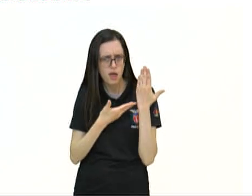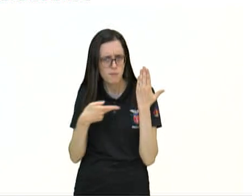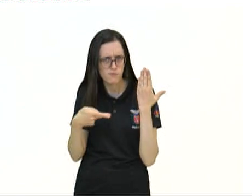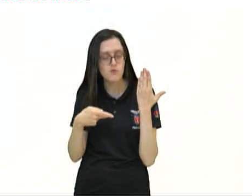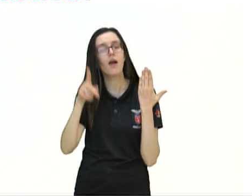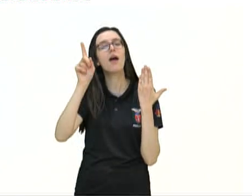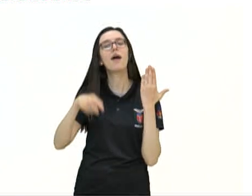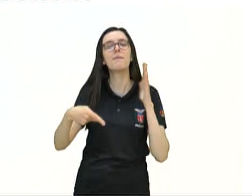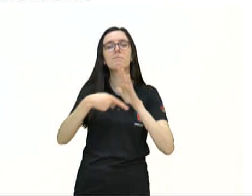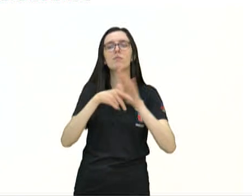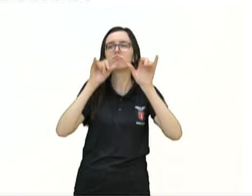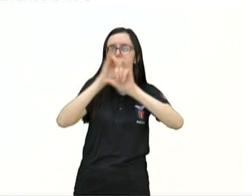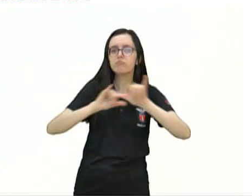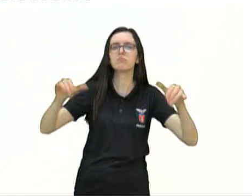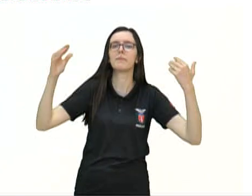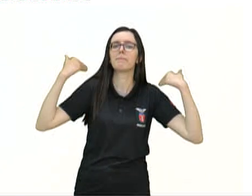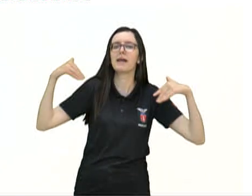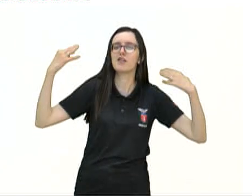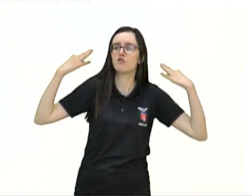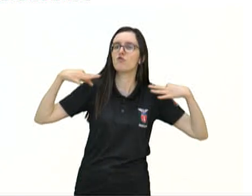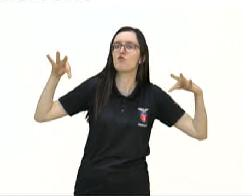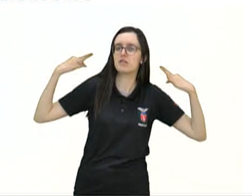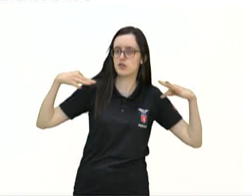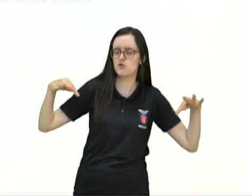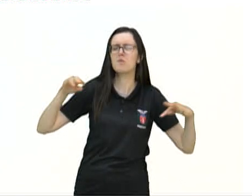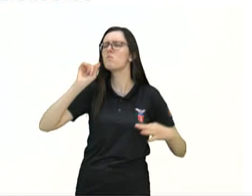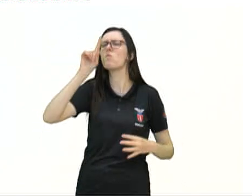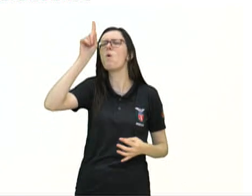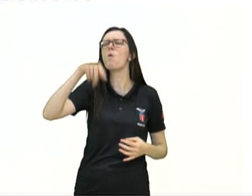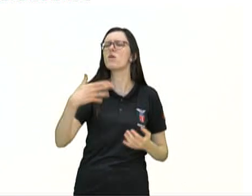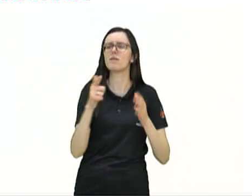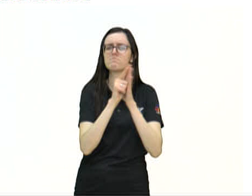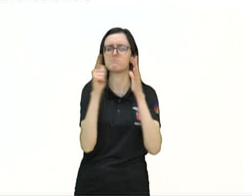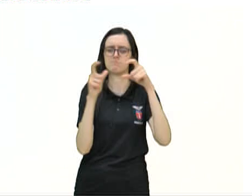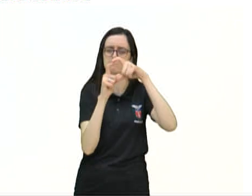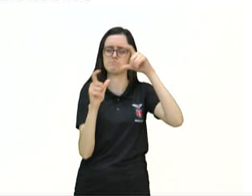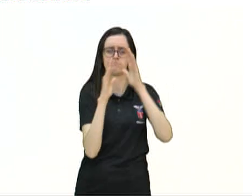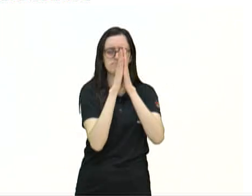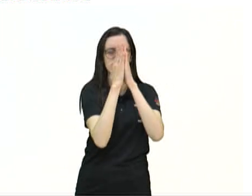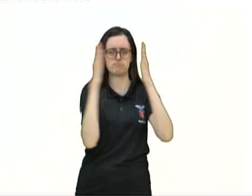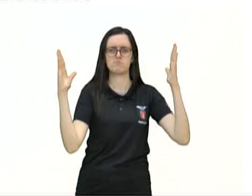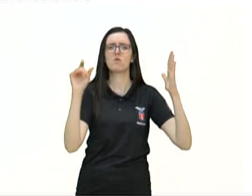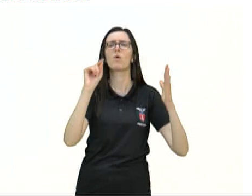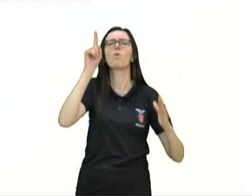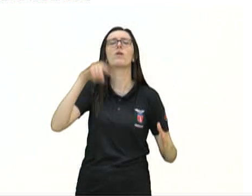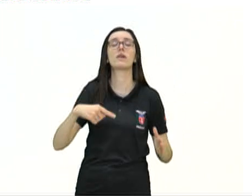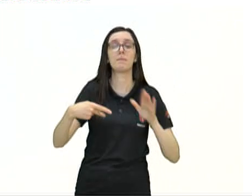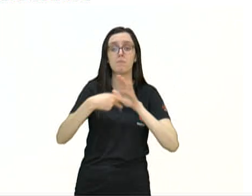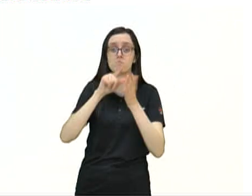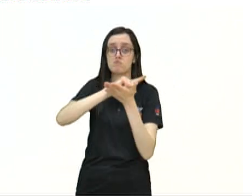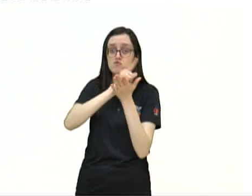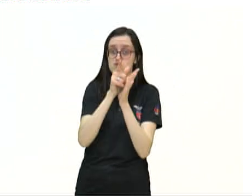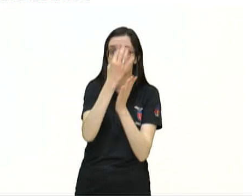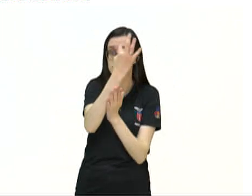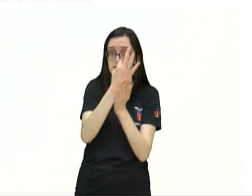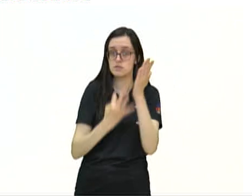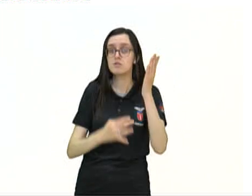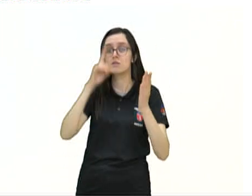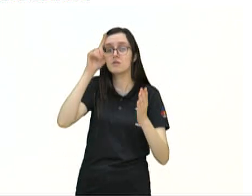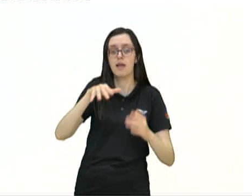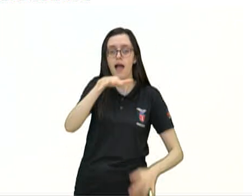capa de um folheto turístico. Mas o que é o folheto turístico? É um gênero textual das